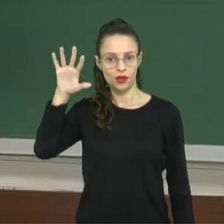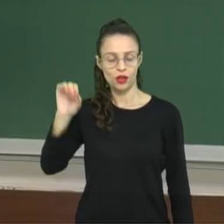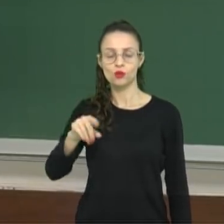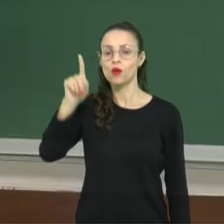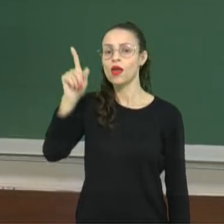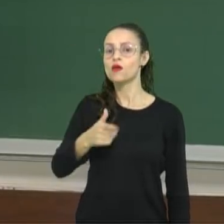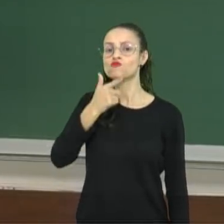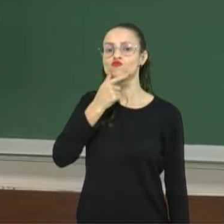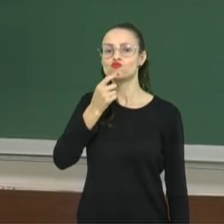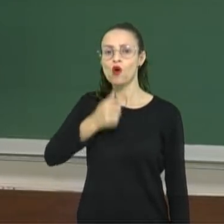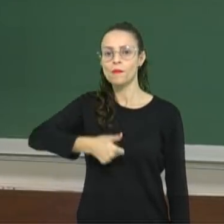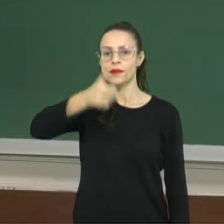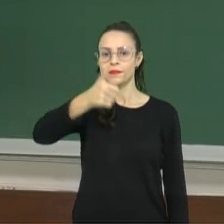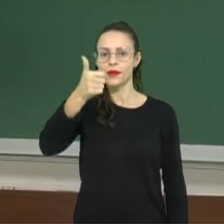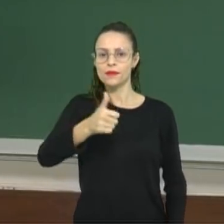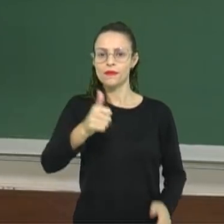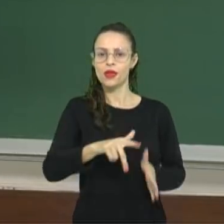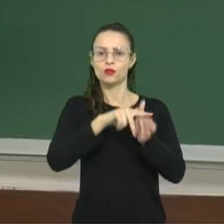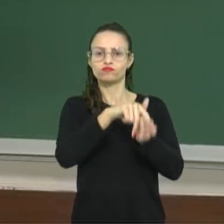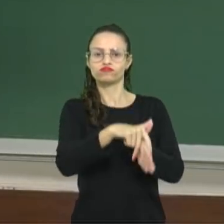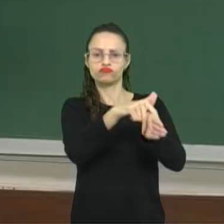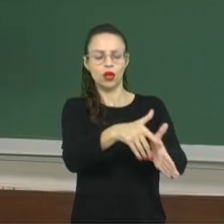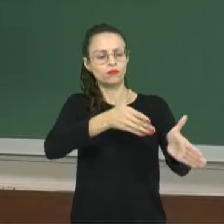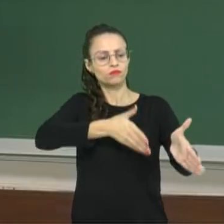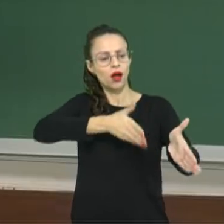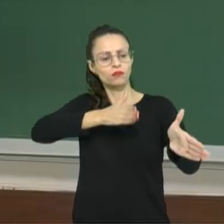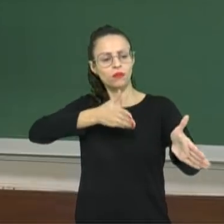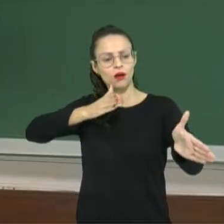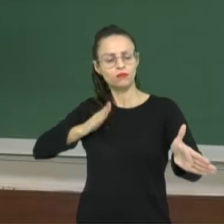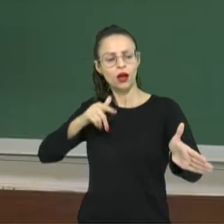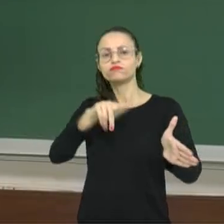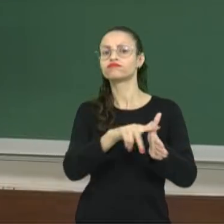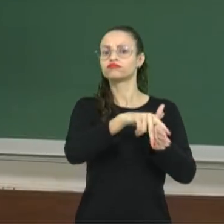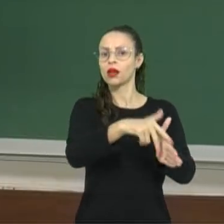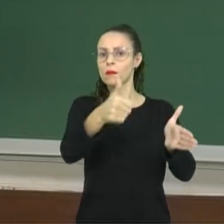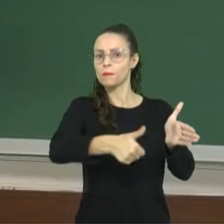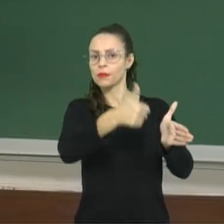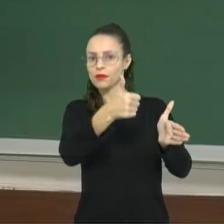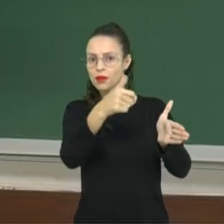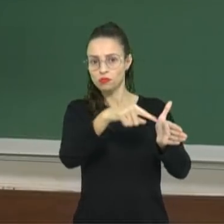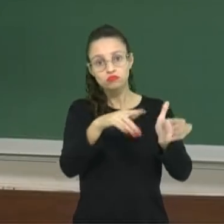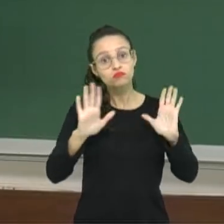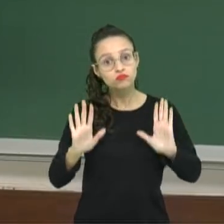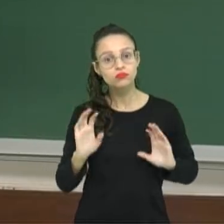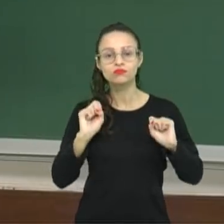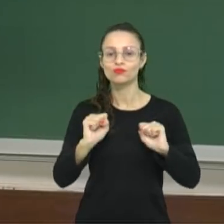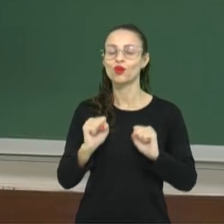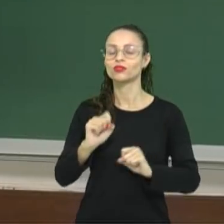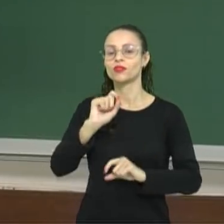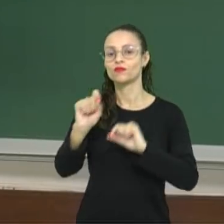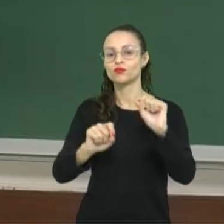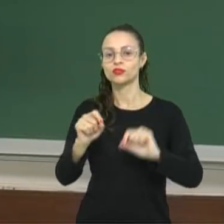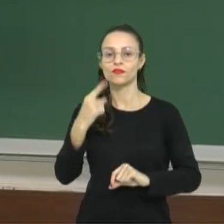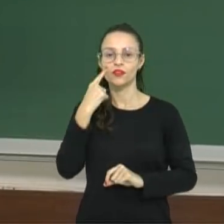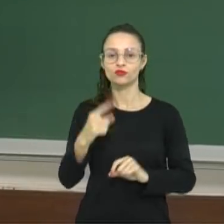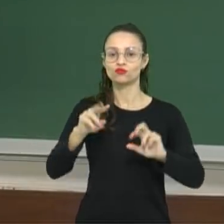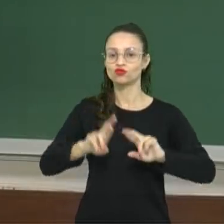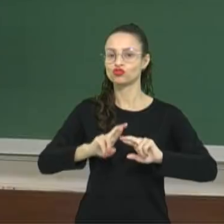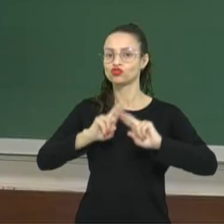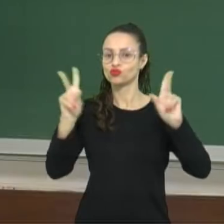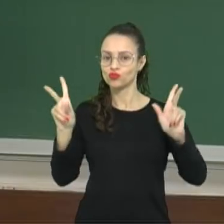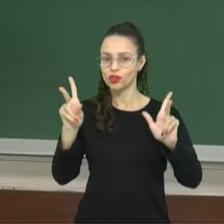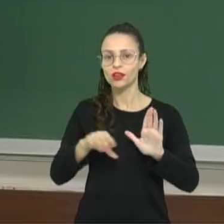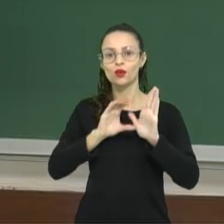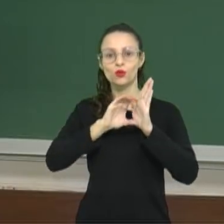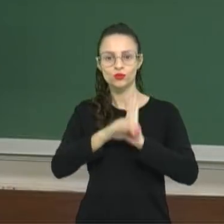peão que conduzia a tropa, também poderia ser chamado de tropeiro. Então pode ser que vocês encontrem aí essas diferenças de conceitos,